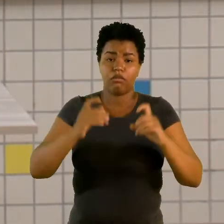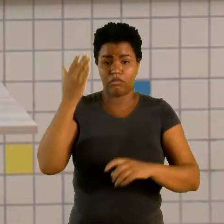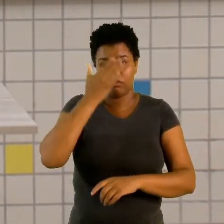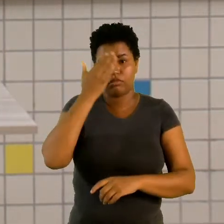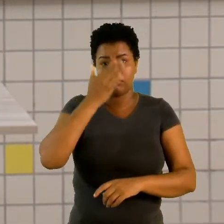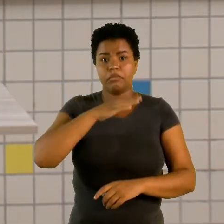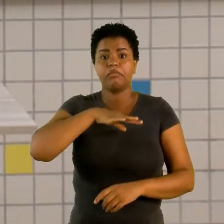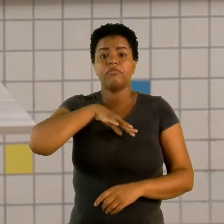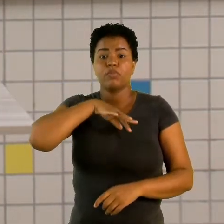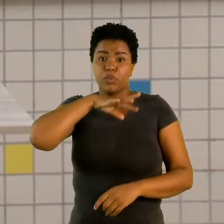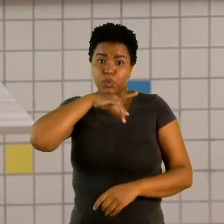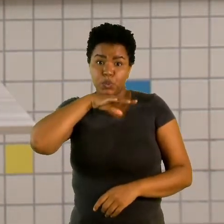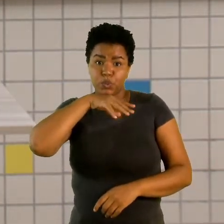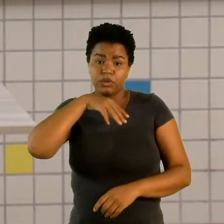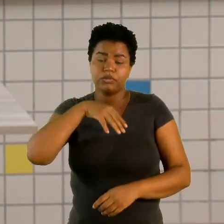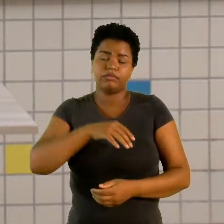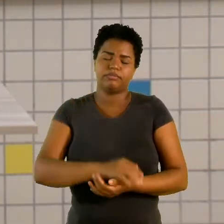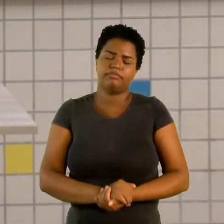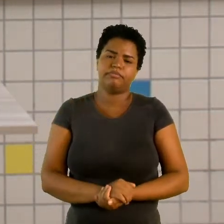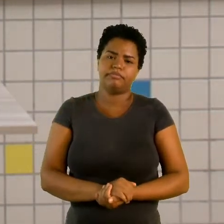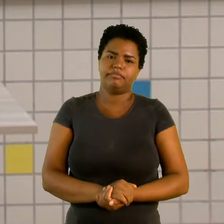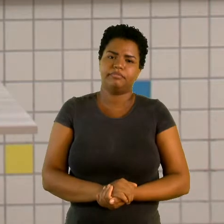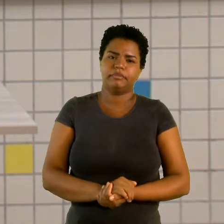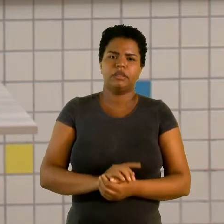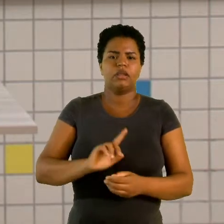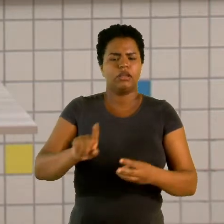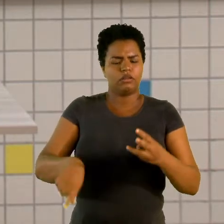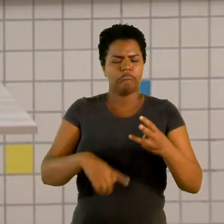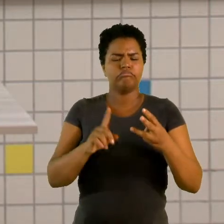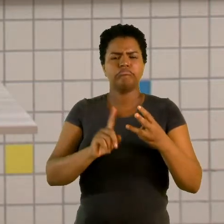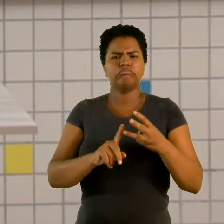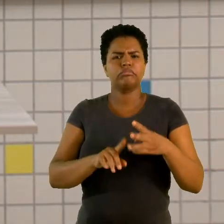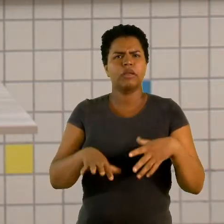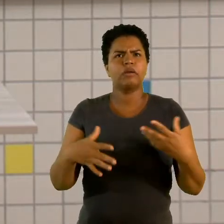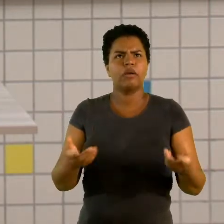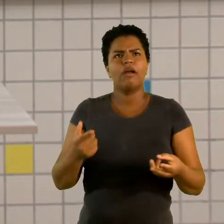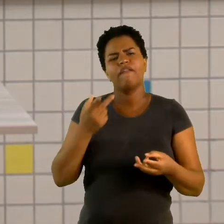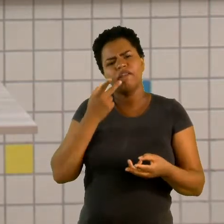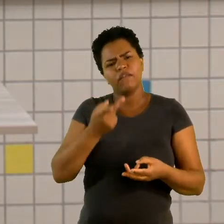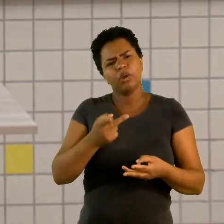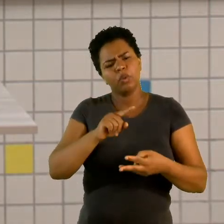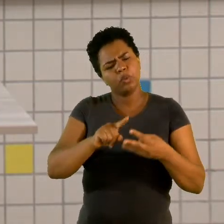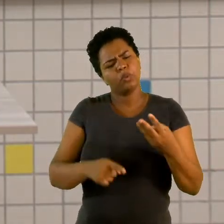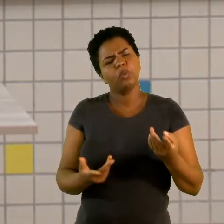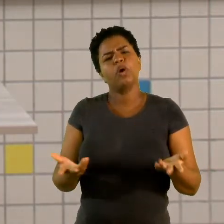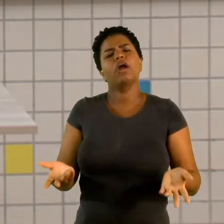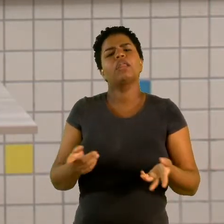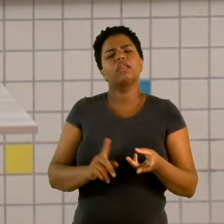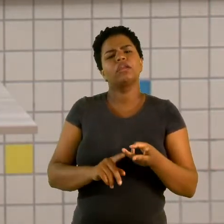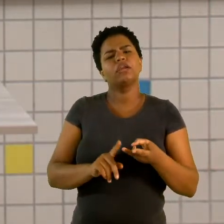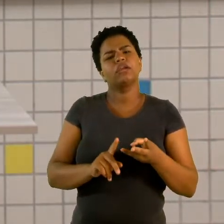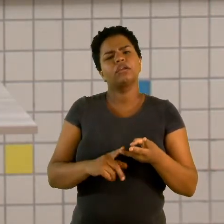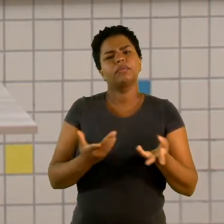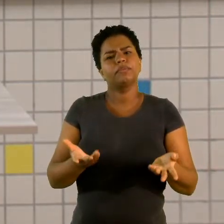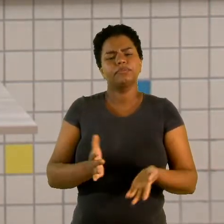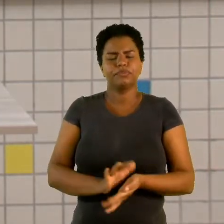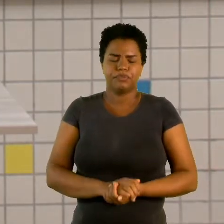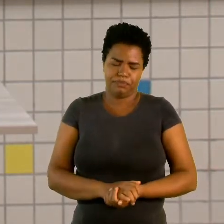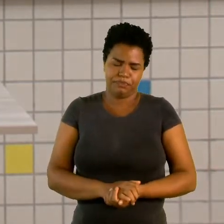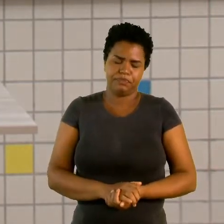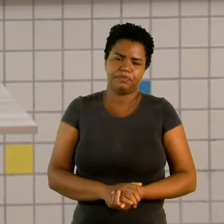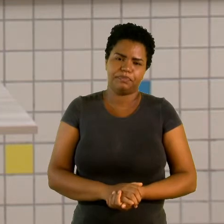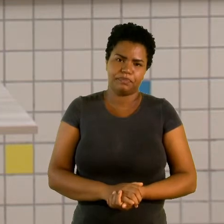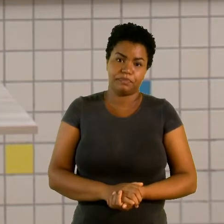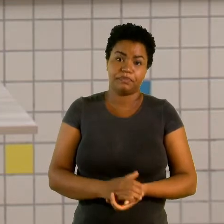maus. E qual é o outro, professora? A senhora disse que era 3. Tá, agora nós vamos ver